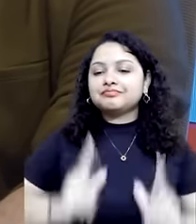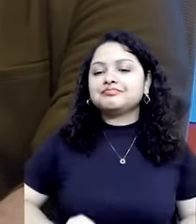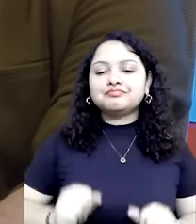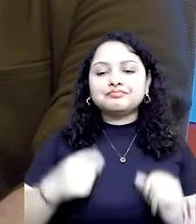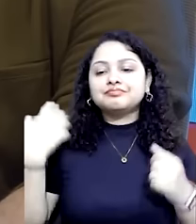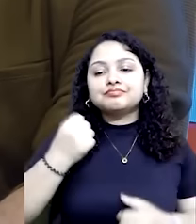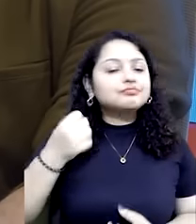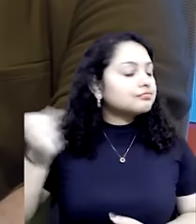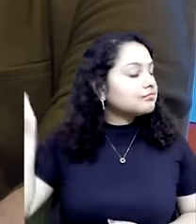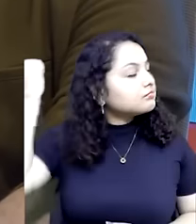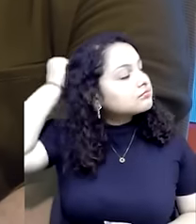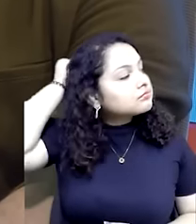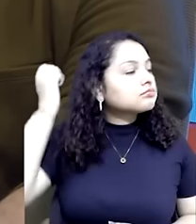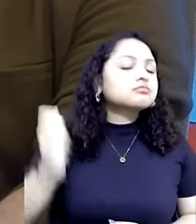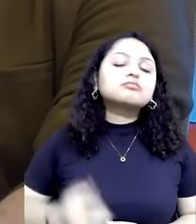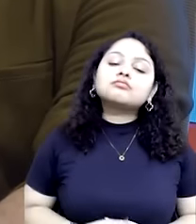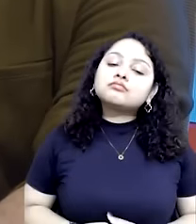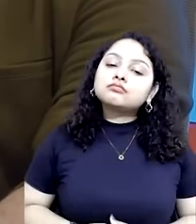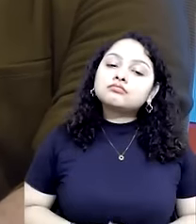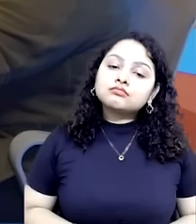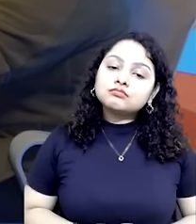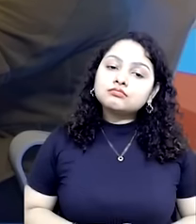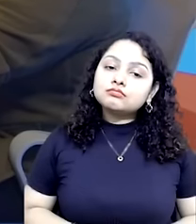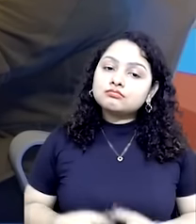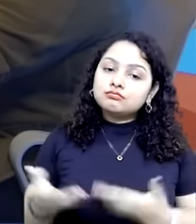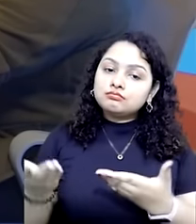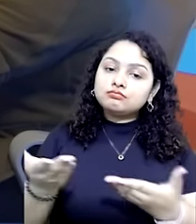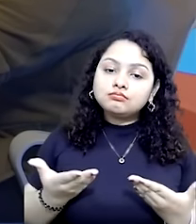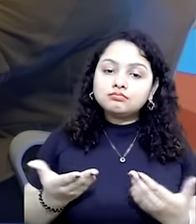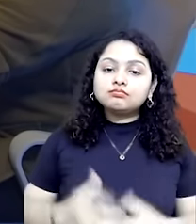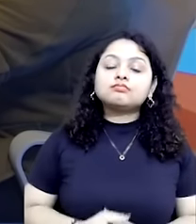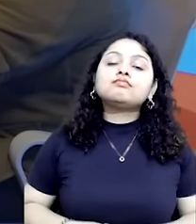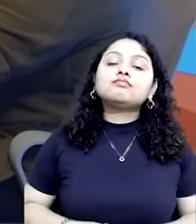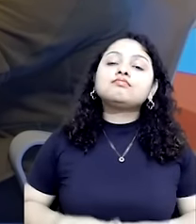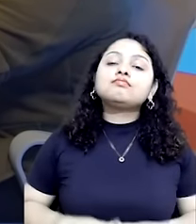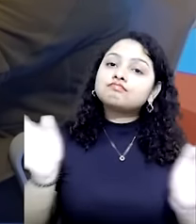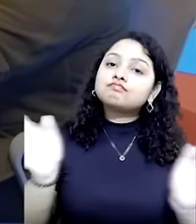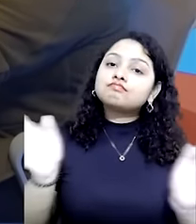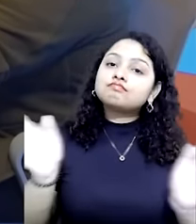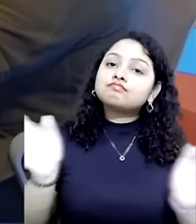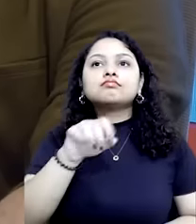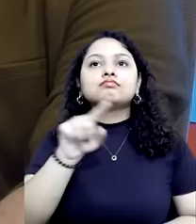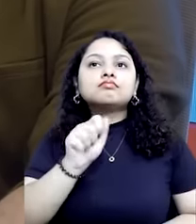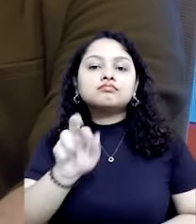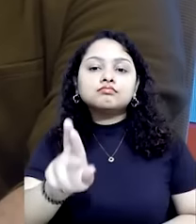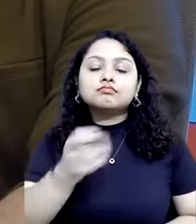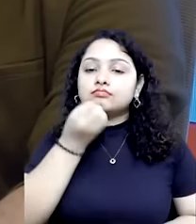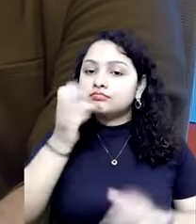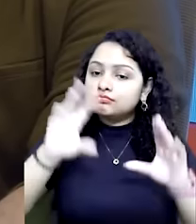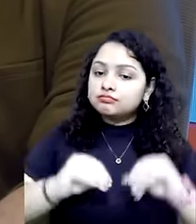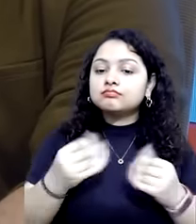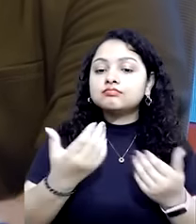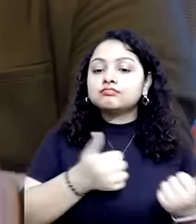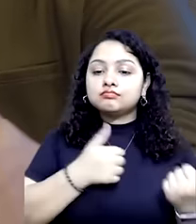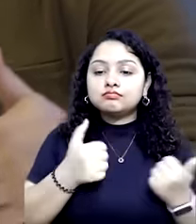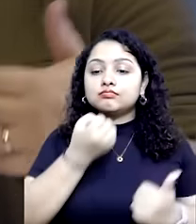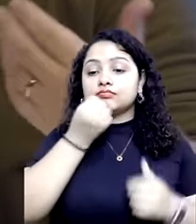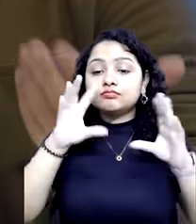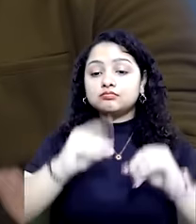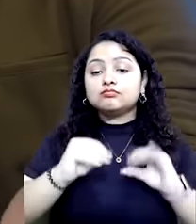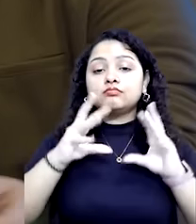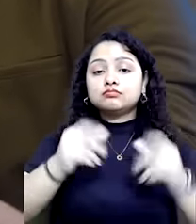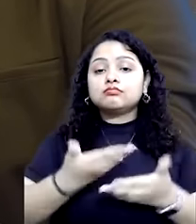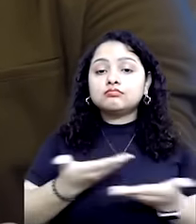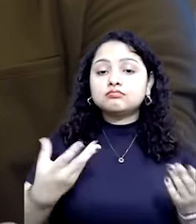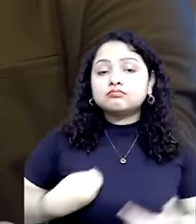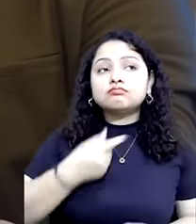tô com rabo de cavalo Obrigada Kate seja bem-vinda Olá César Boa noite olá boa noite Boa noite a todos que estão